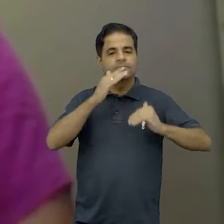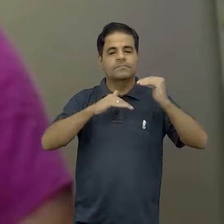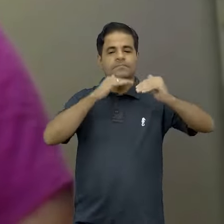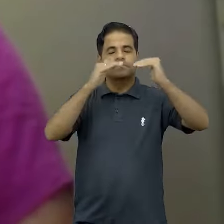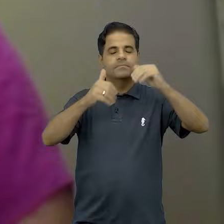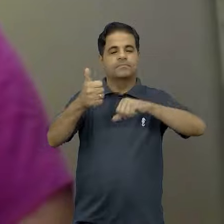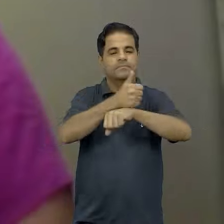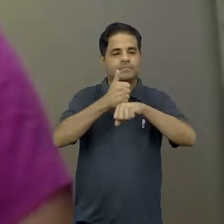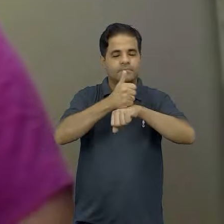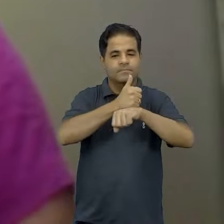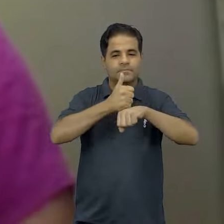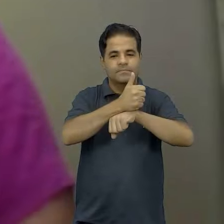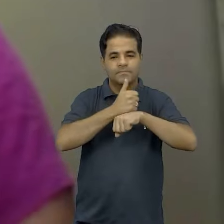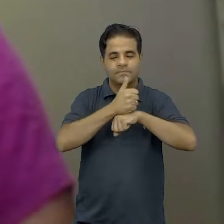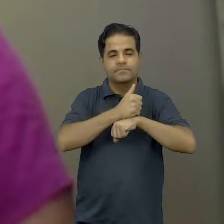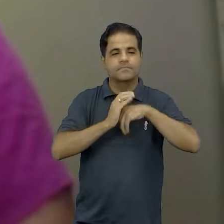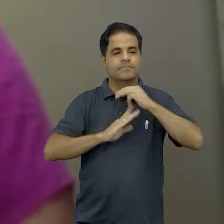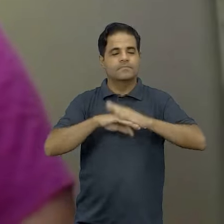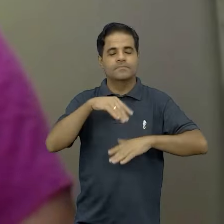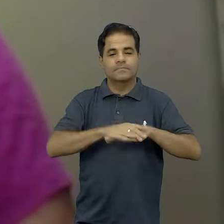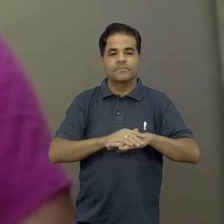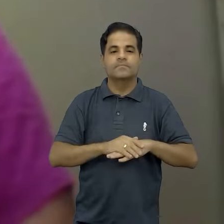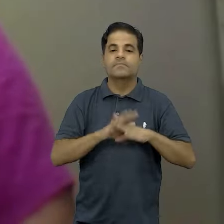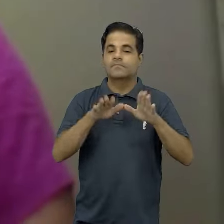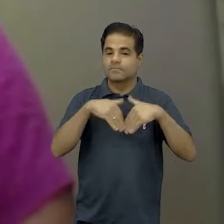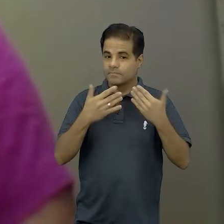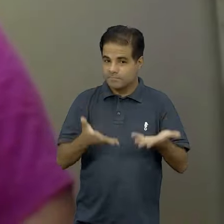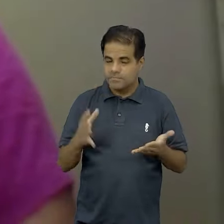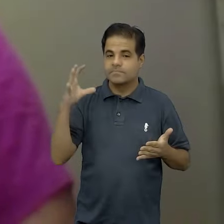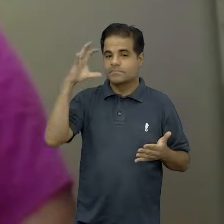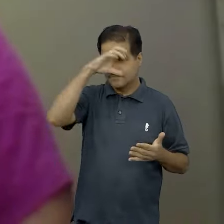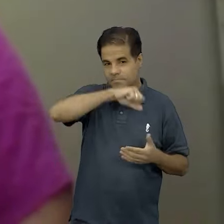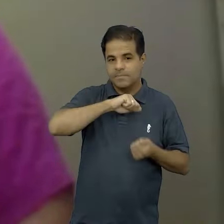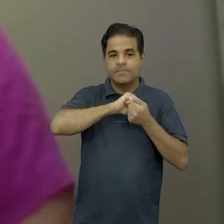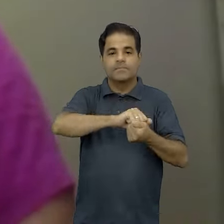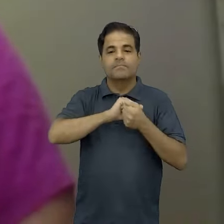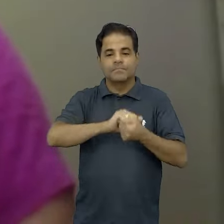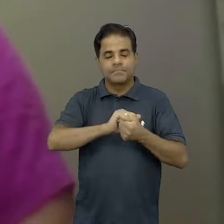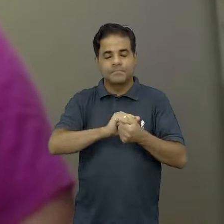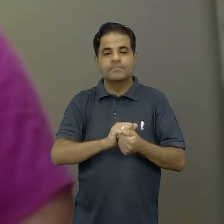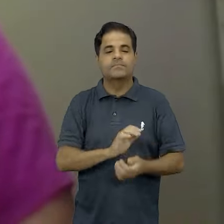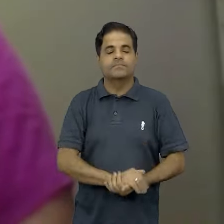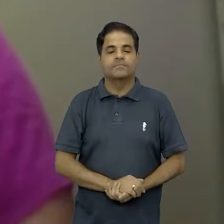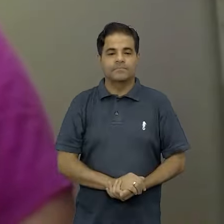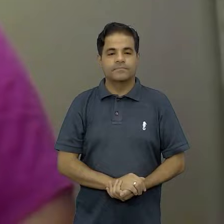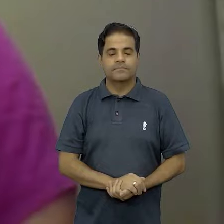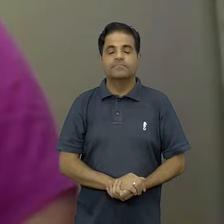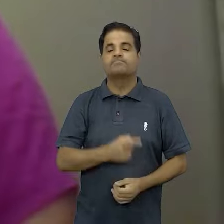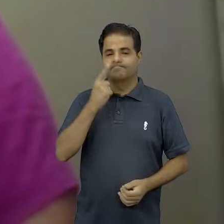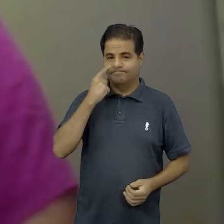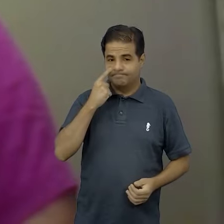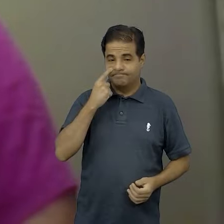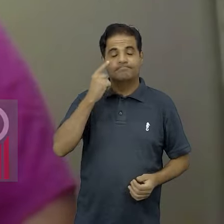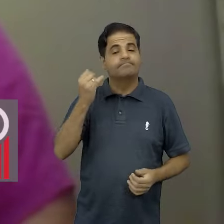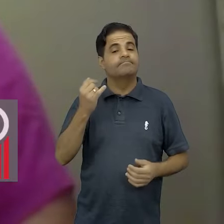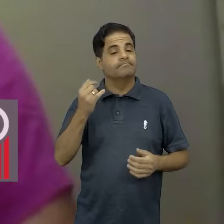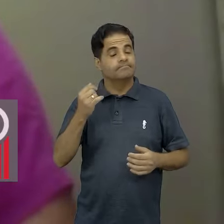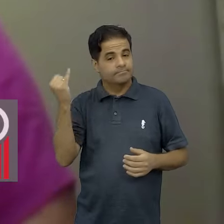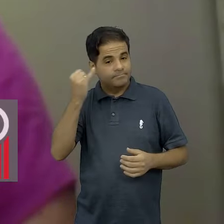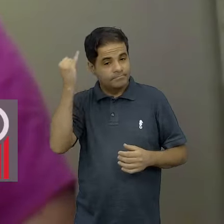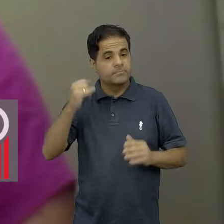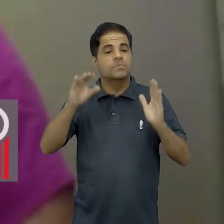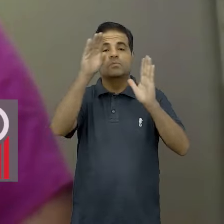nossa profissionalidade. Sendo assim, vamos aprender juntos. Vale ressaltar também